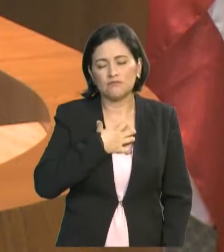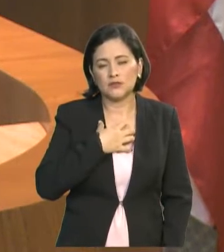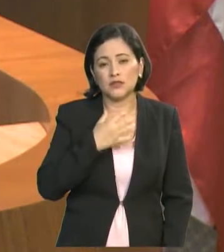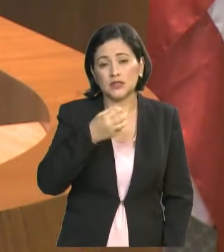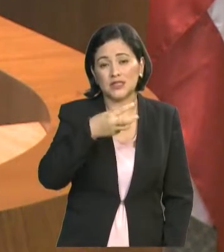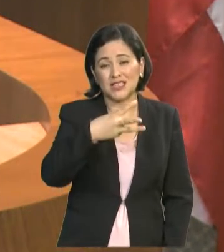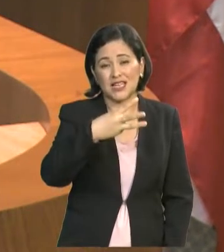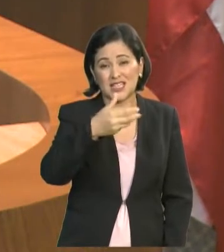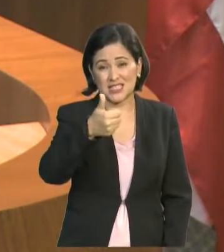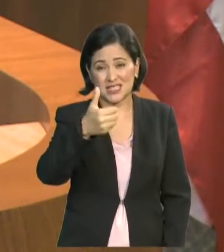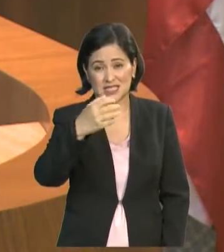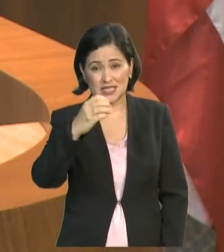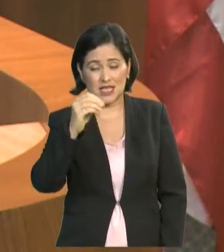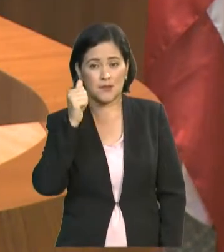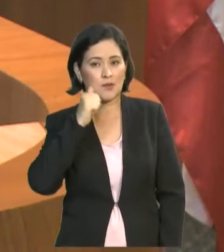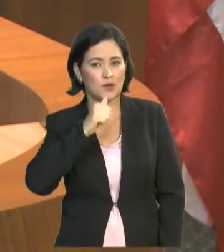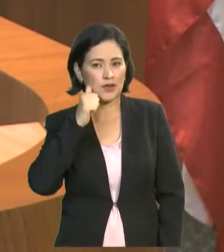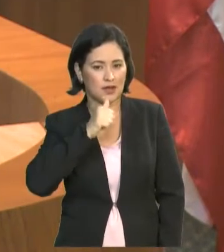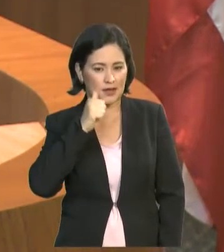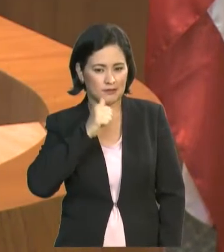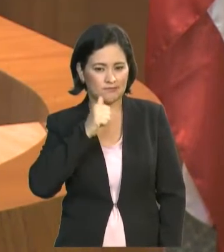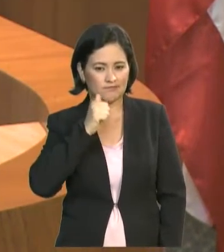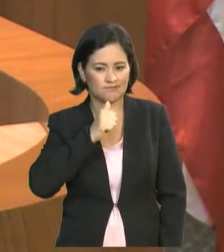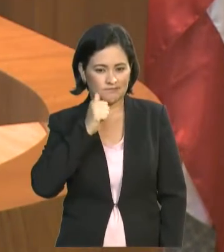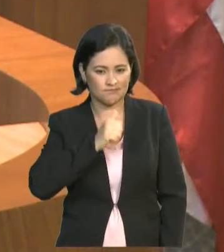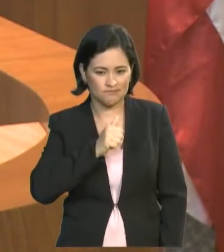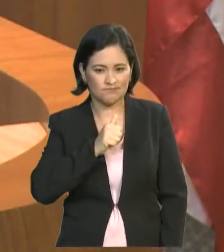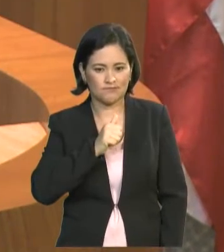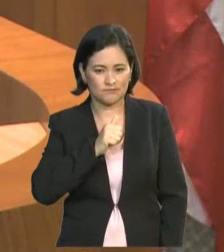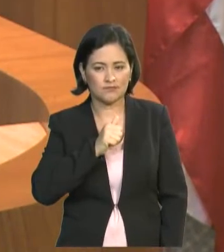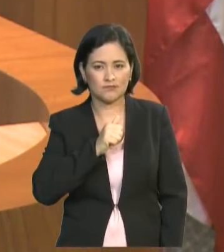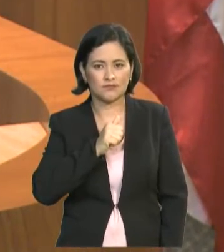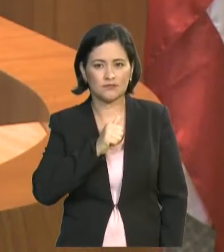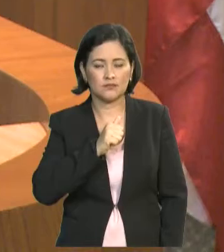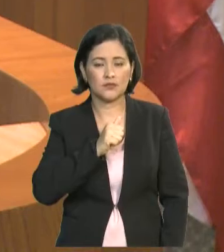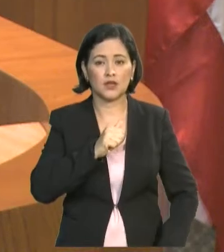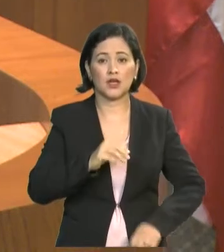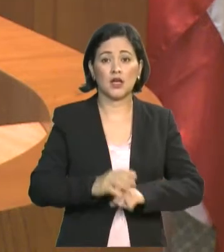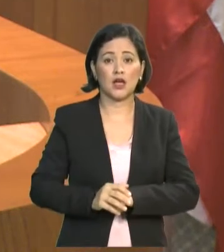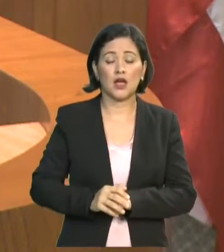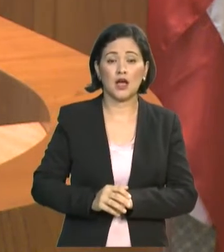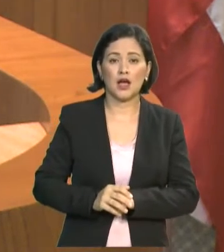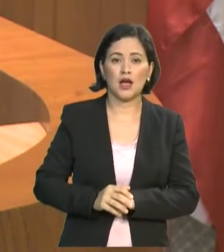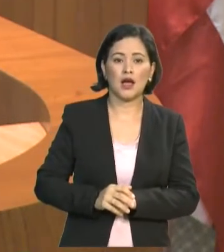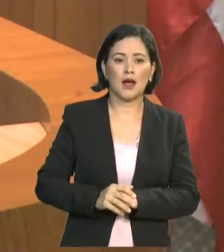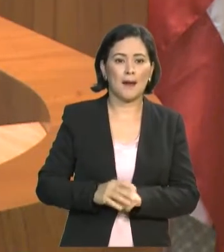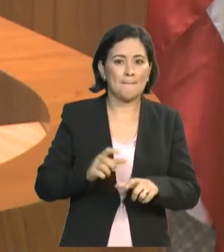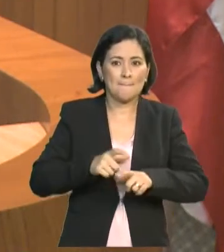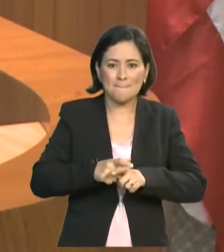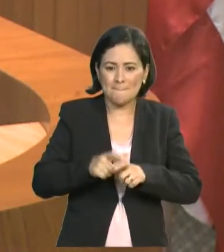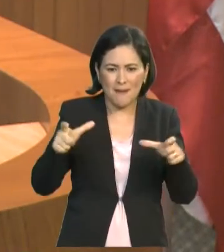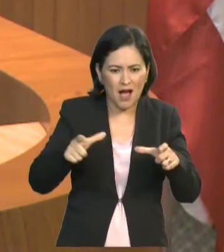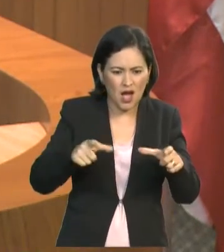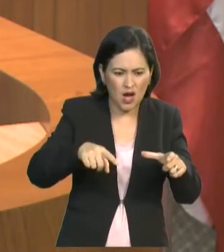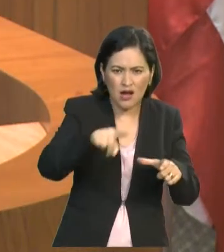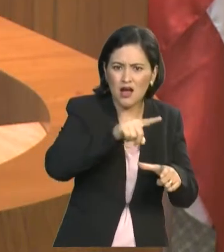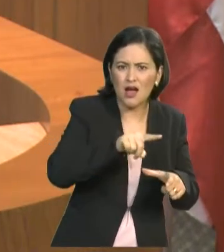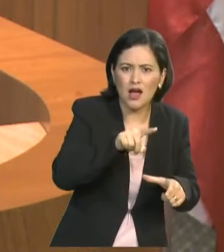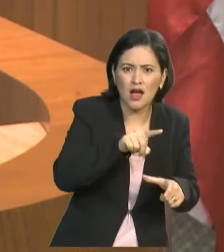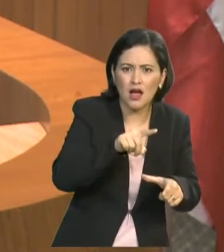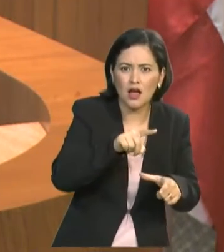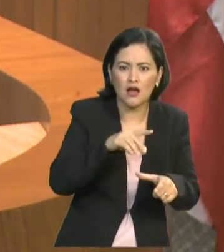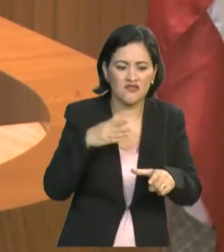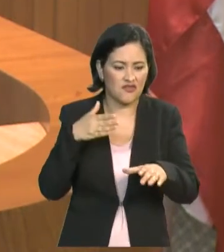delas, aproximadamente 180, não recebem mais visita nenhuma, nem de parente, nem